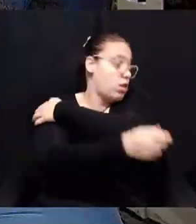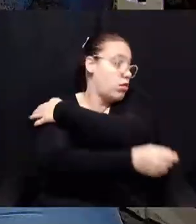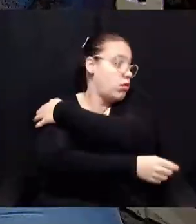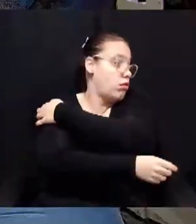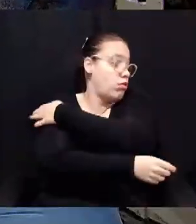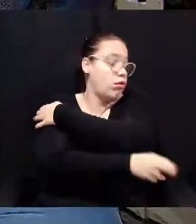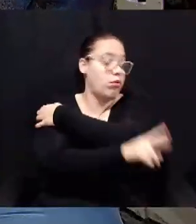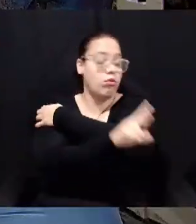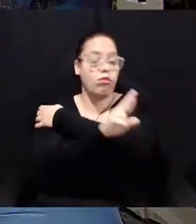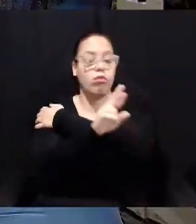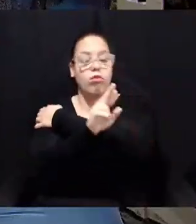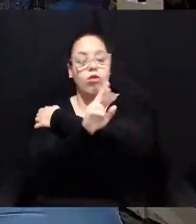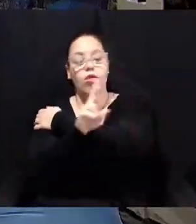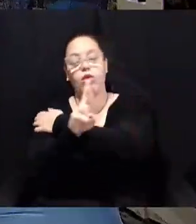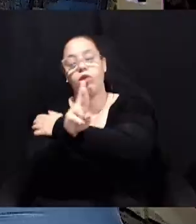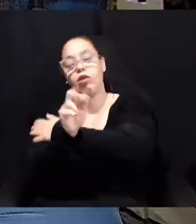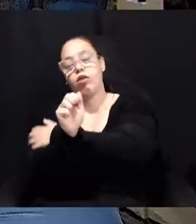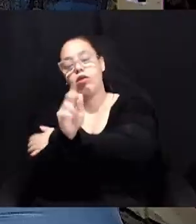trabalhou com a NX0.